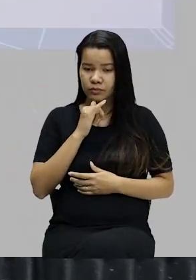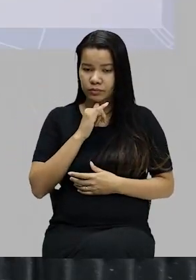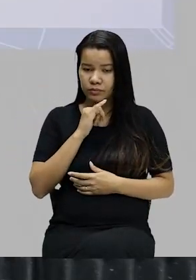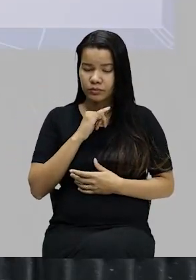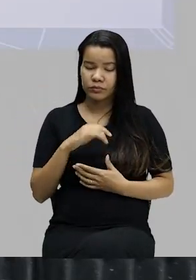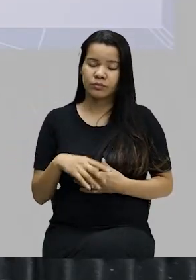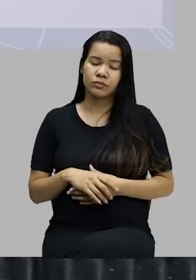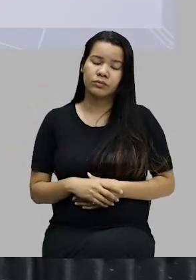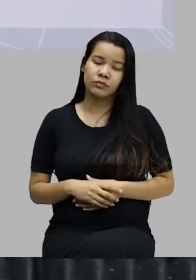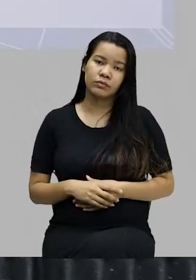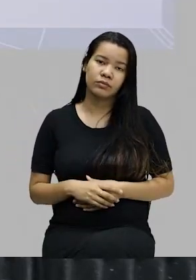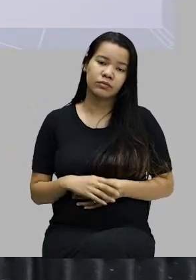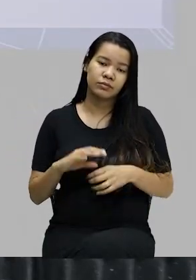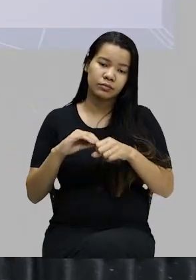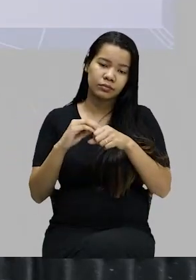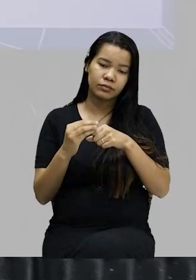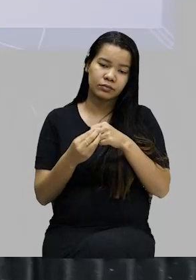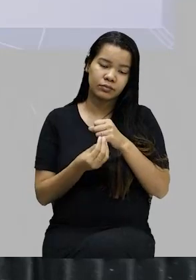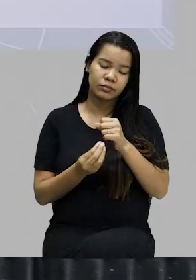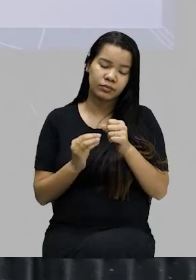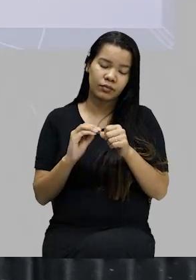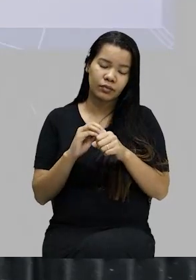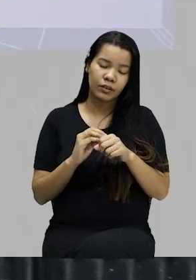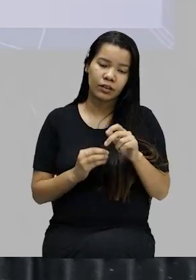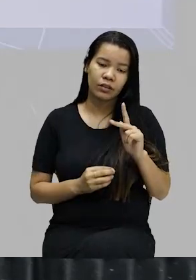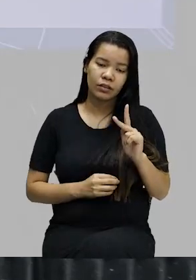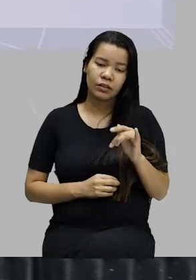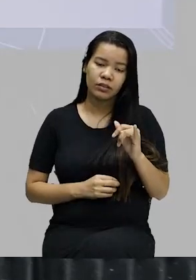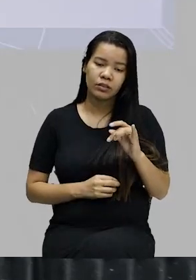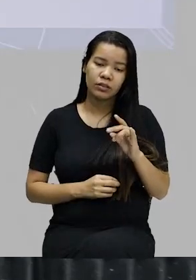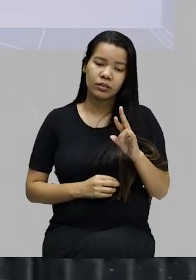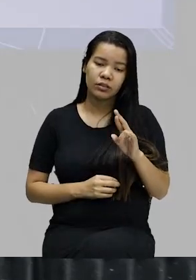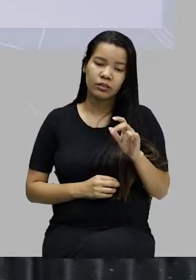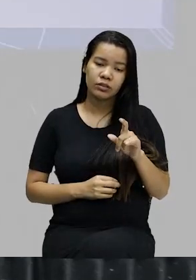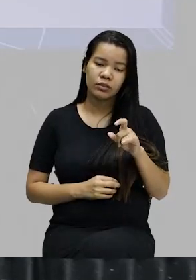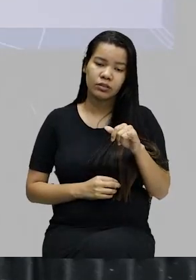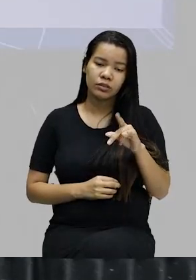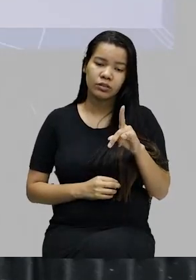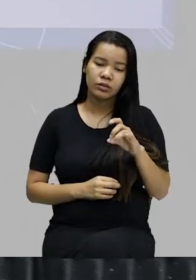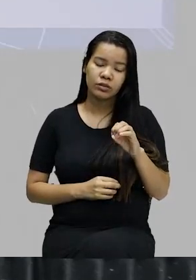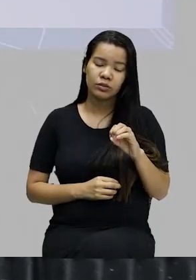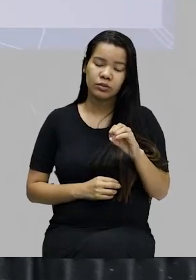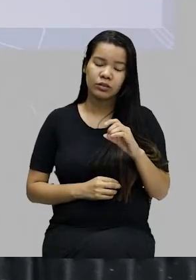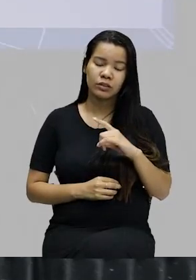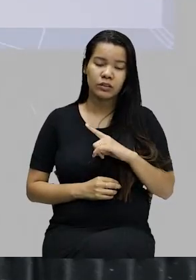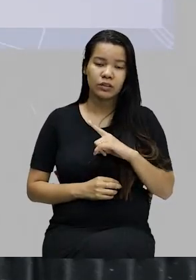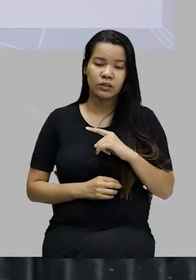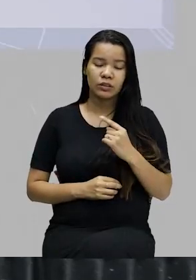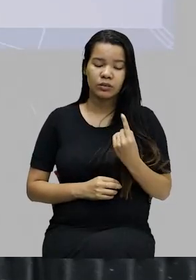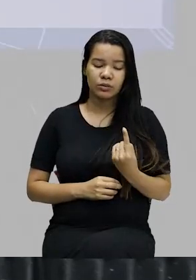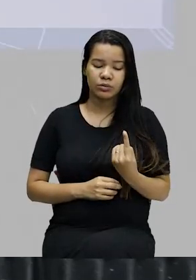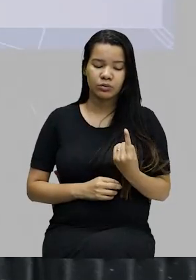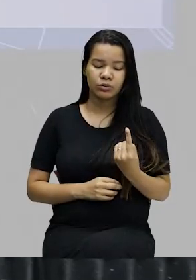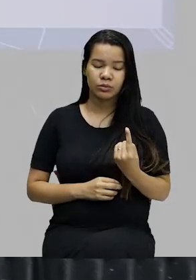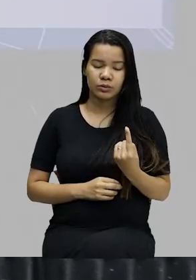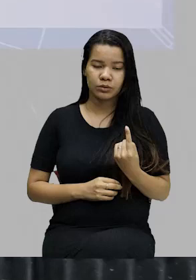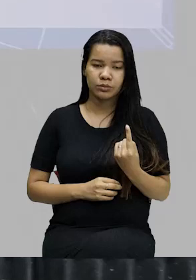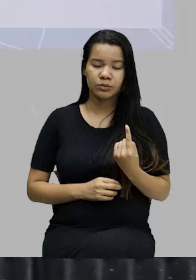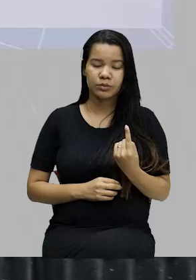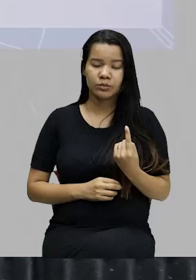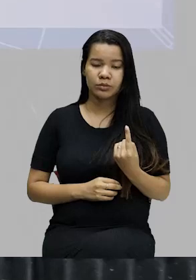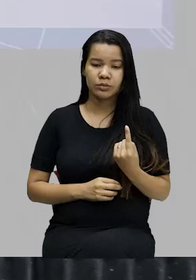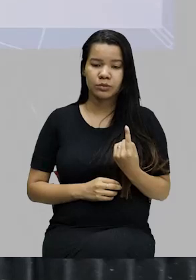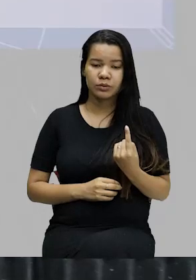de hidrogênio. Bom, o átomo de hidrogênio tem massa atômica 1U, uma unidade de massa atômica,